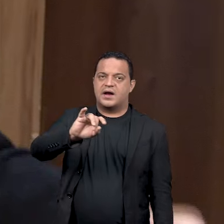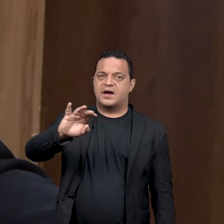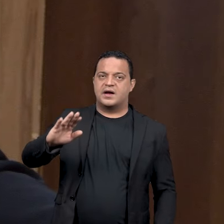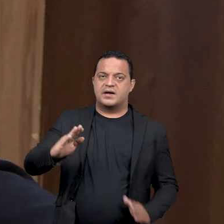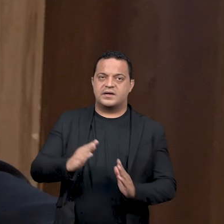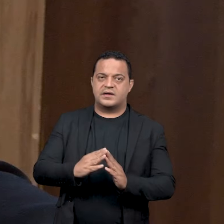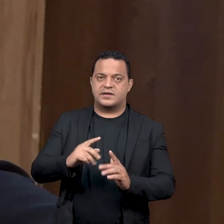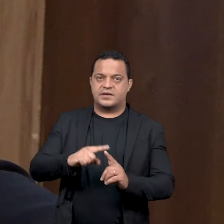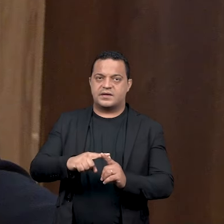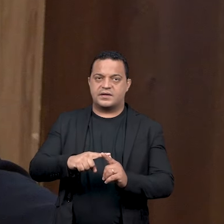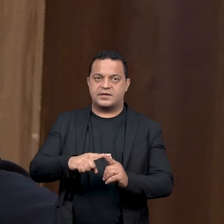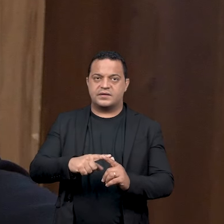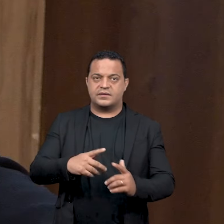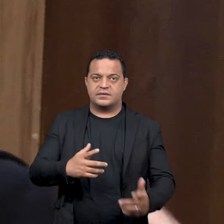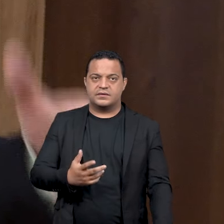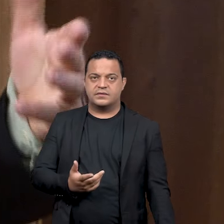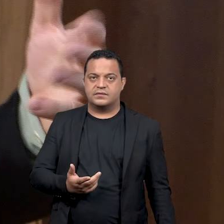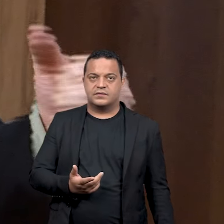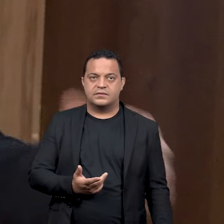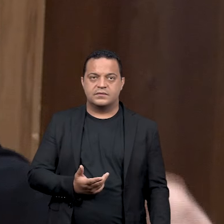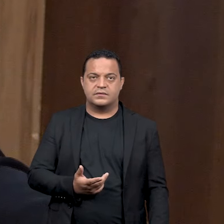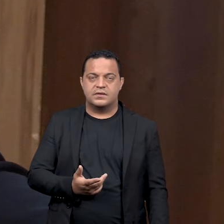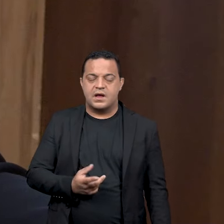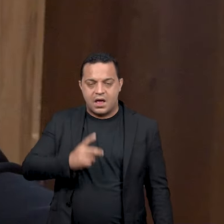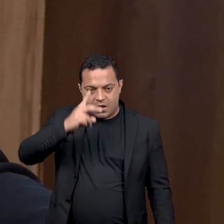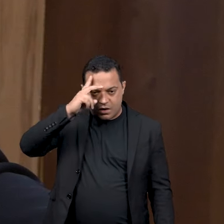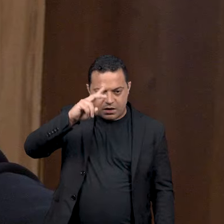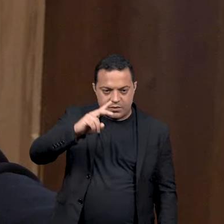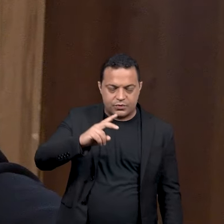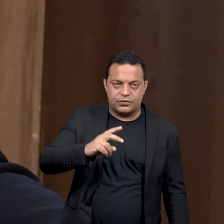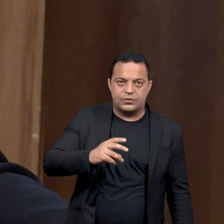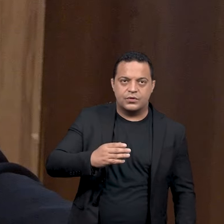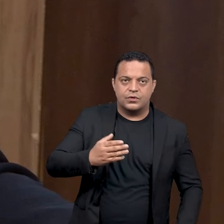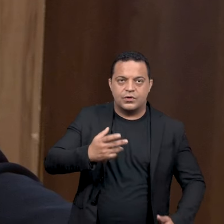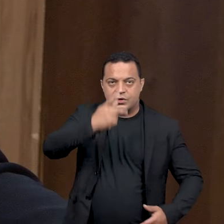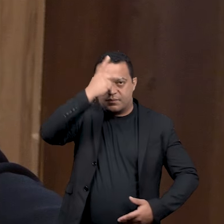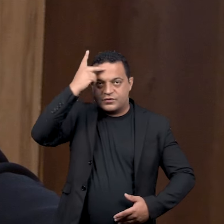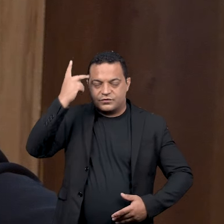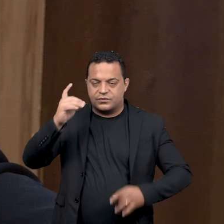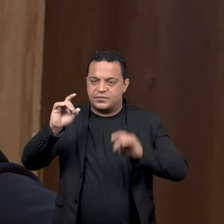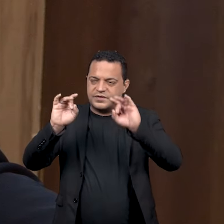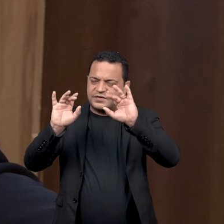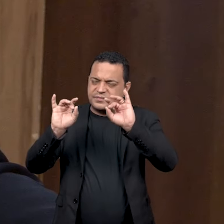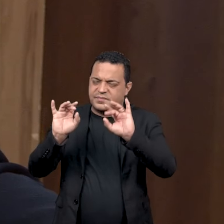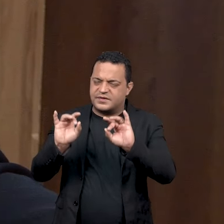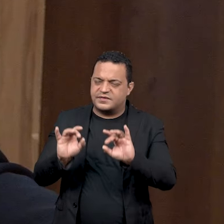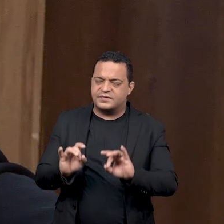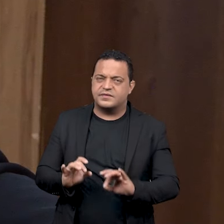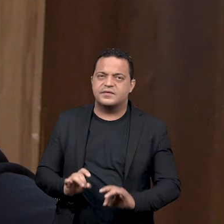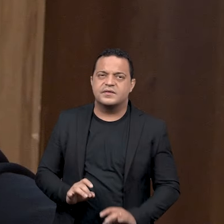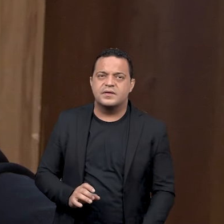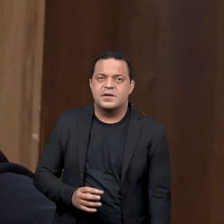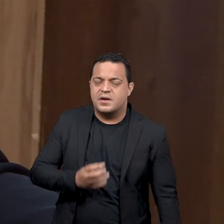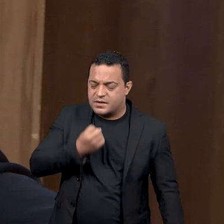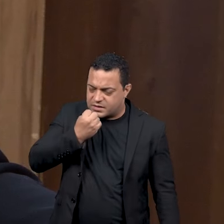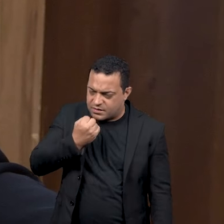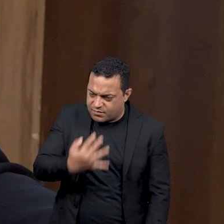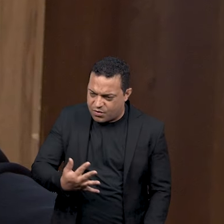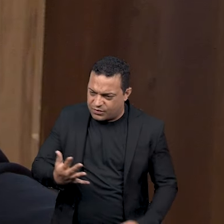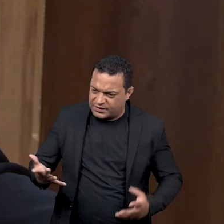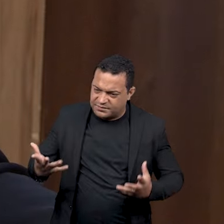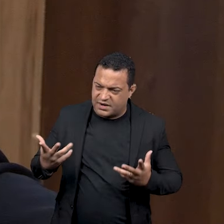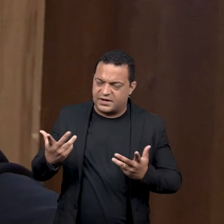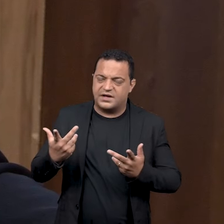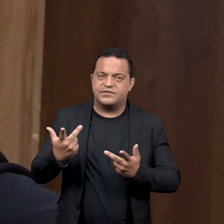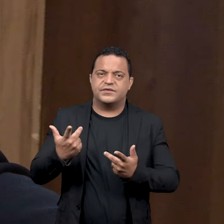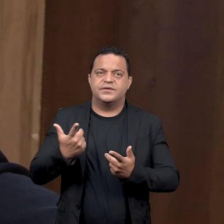Adão, o qual quebranta o nosso coração quando fala neles. Como tem sido bom, como